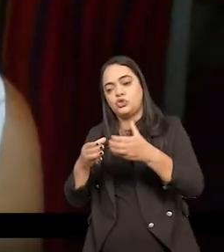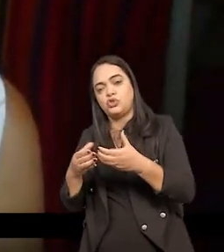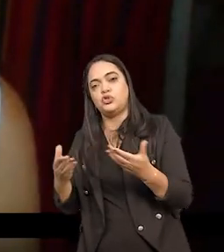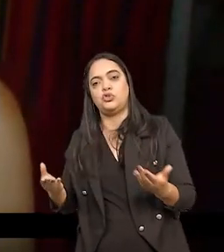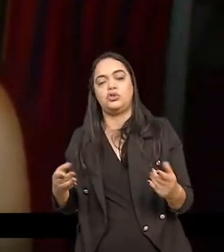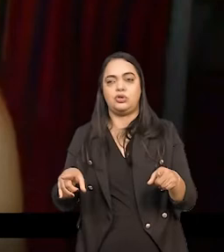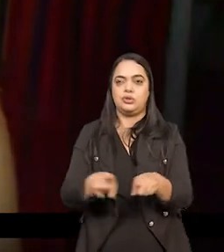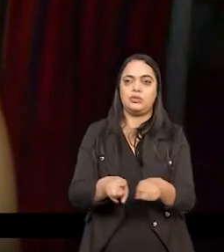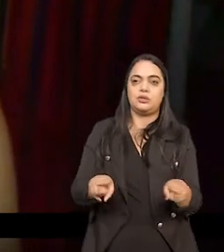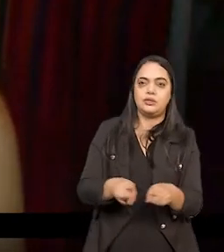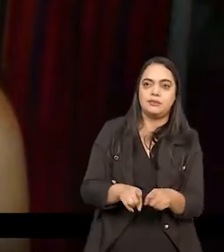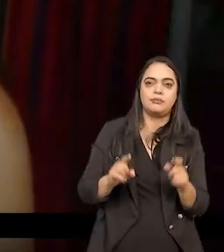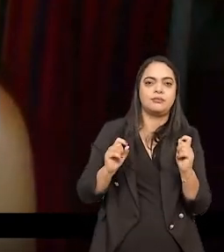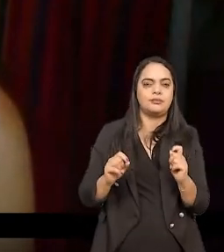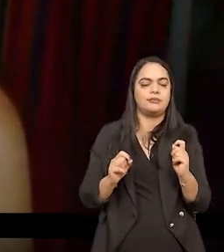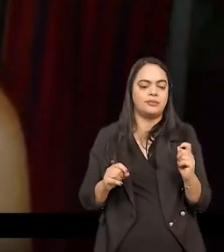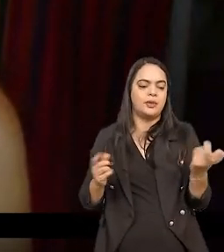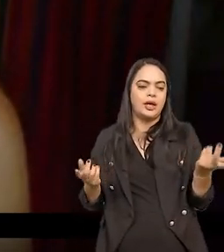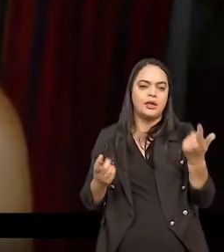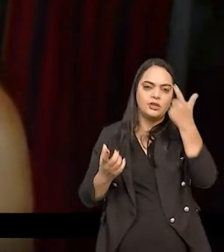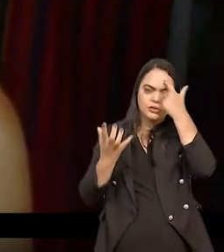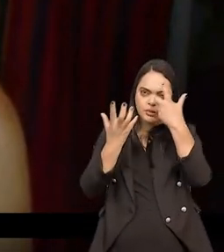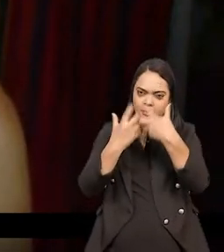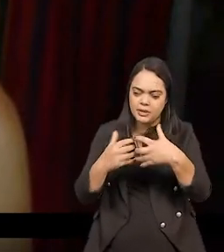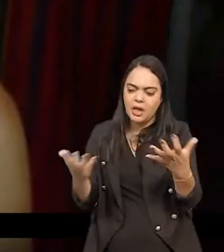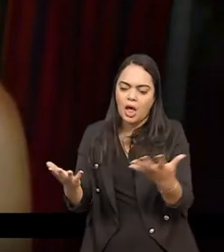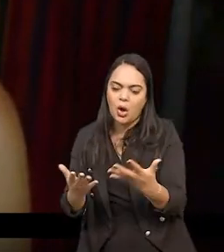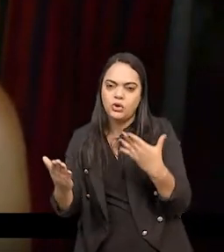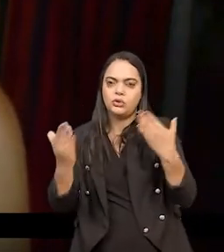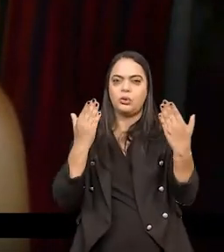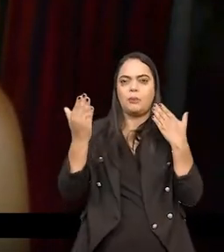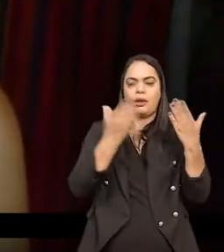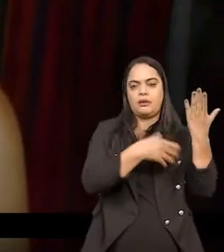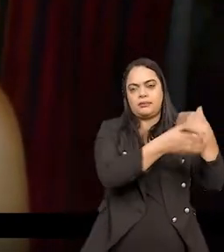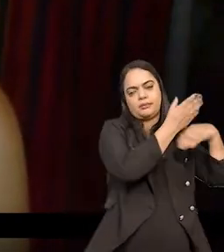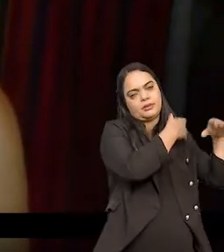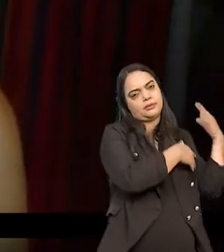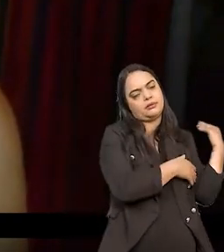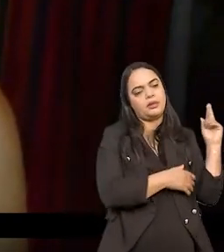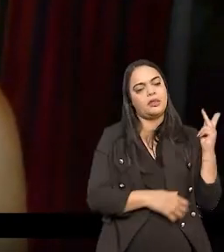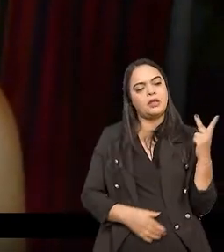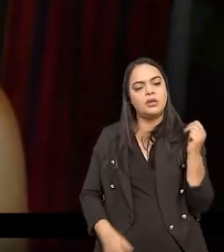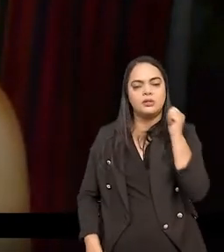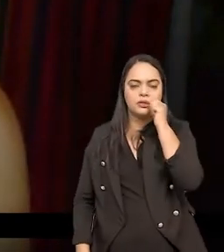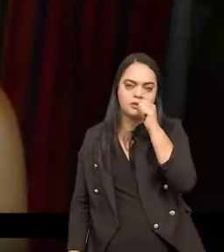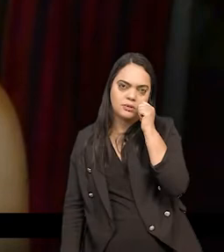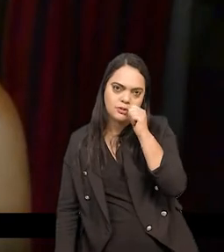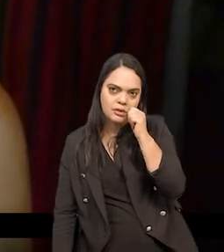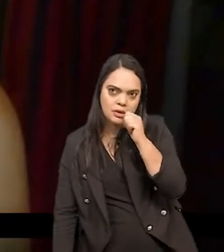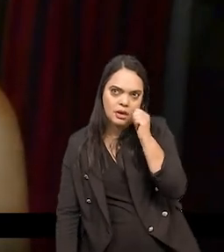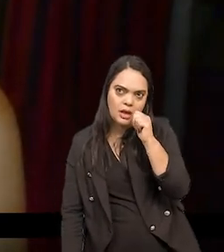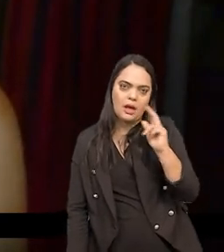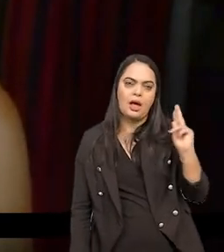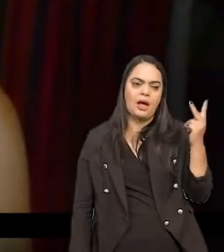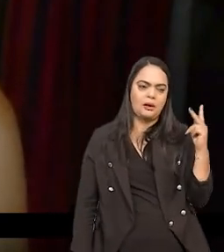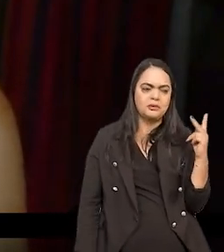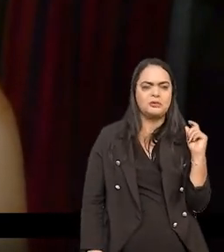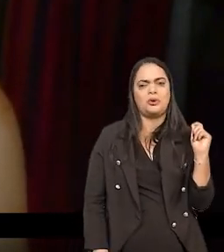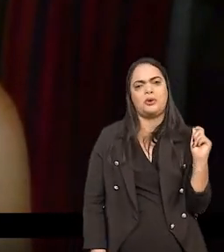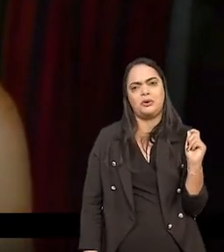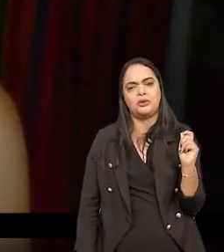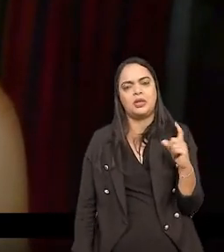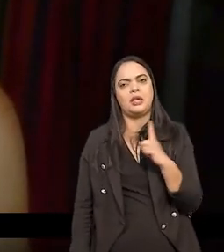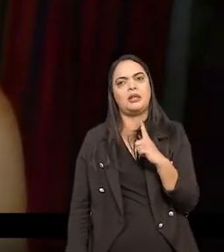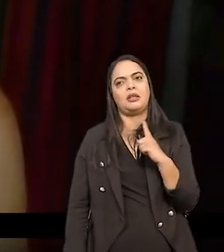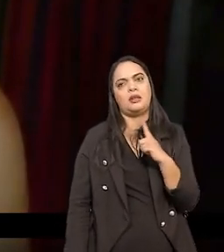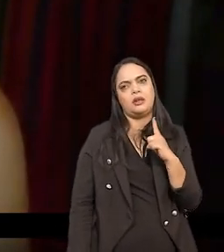gente projetar questões do presente no passado. E aí, como na história das mulheres as biografias foram, né, muito mobilizadas